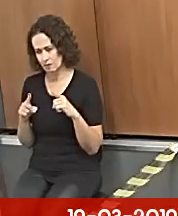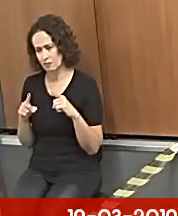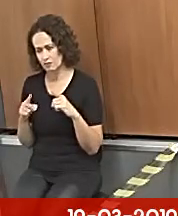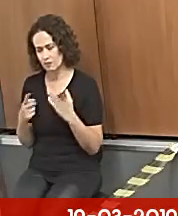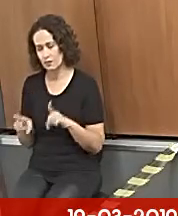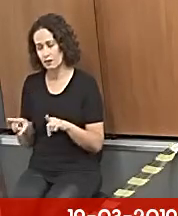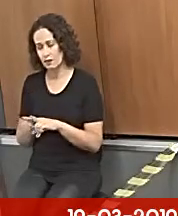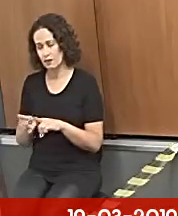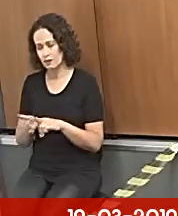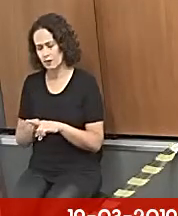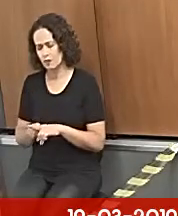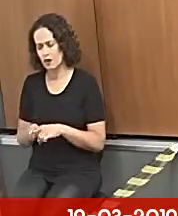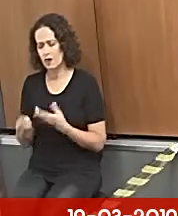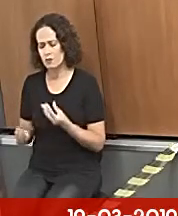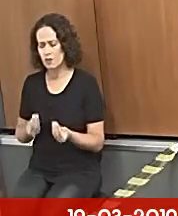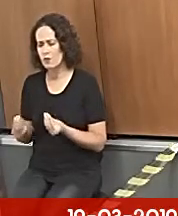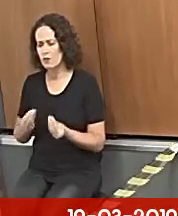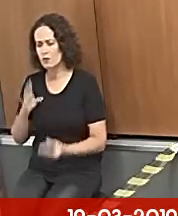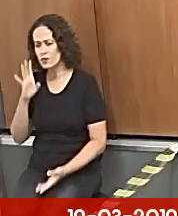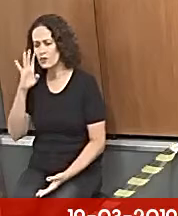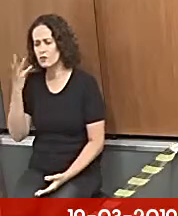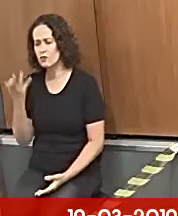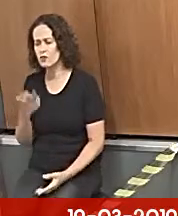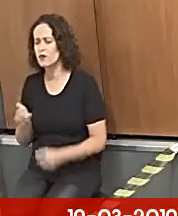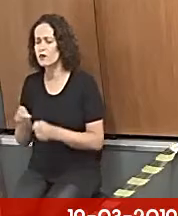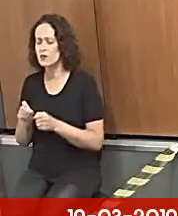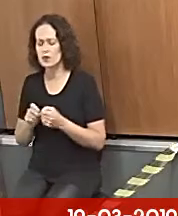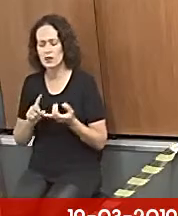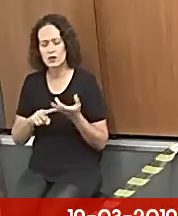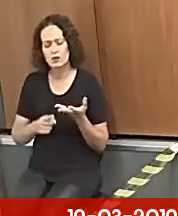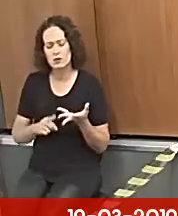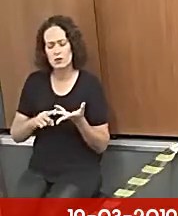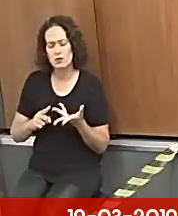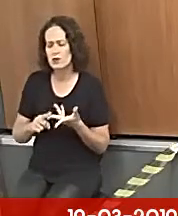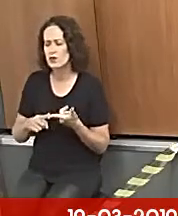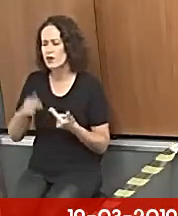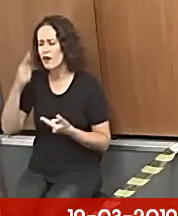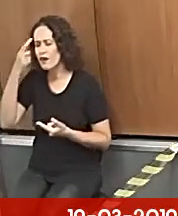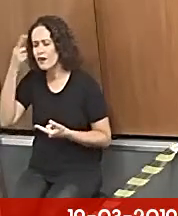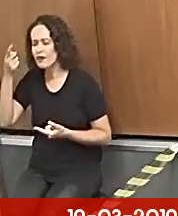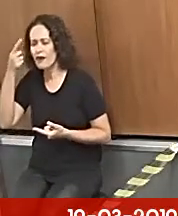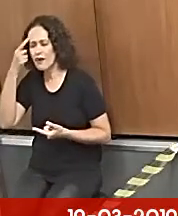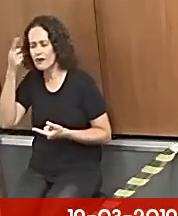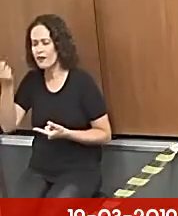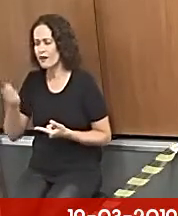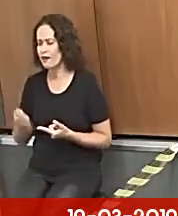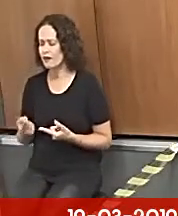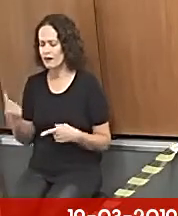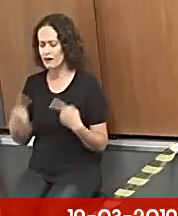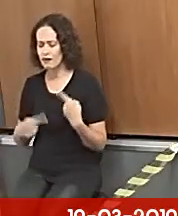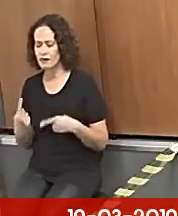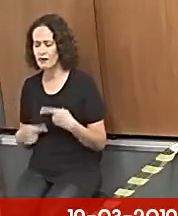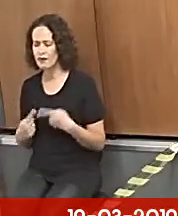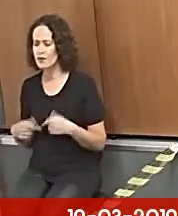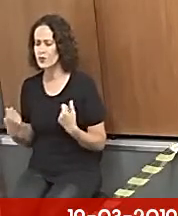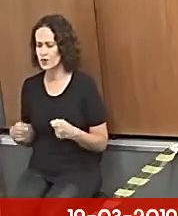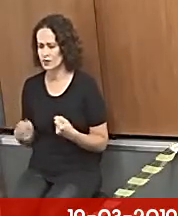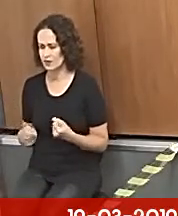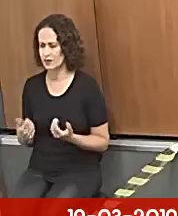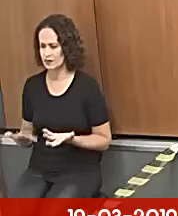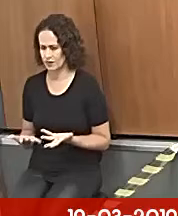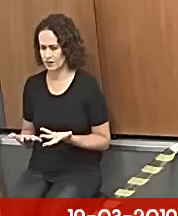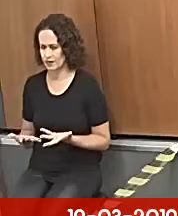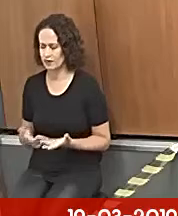mesmo indicar um caminho da comissão fazem isso vamos fazer aquilo é de 10 assim são de reclamações que a gente consegue a